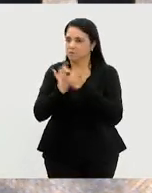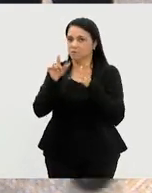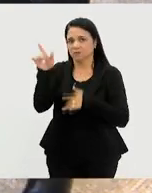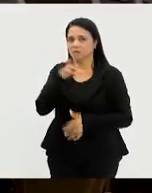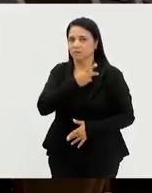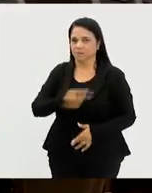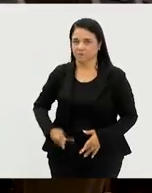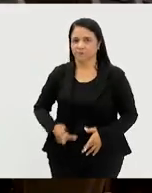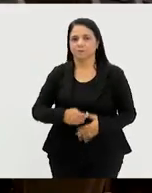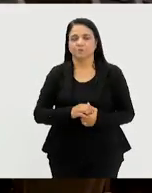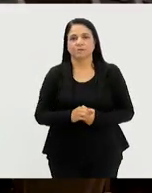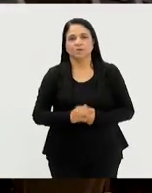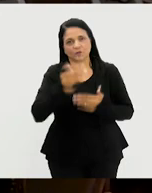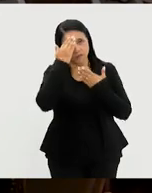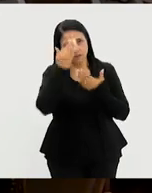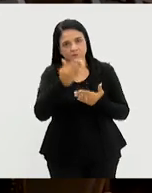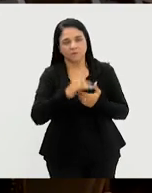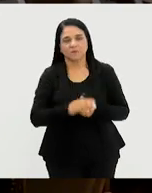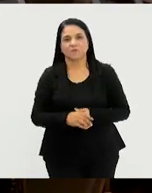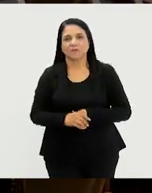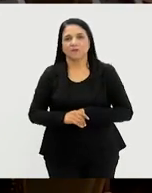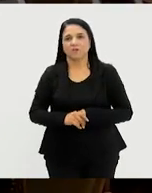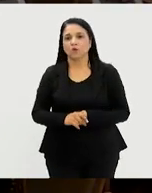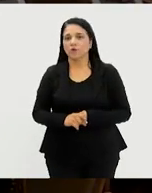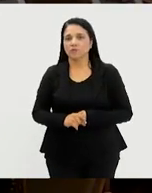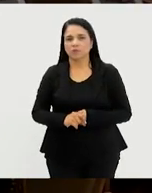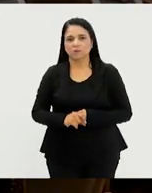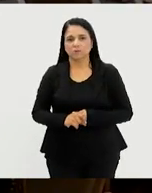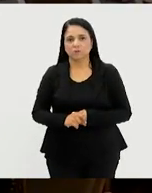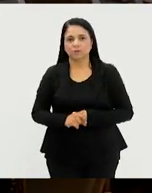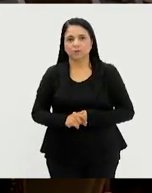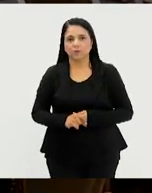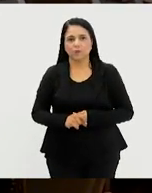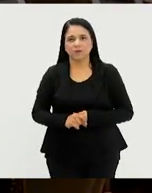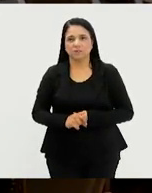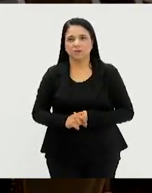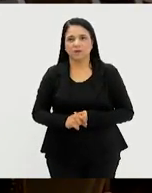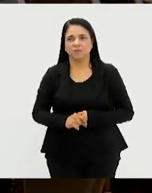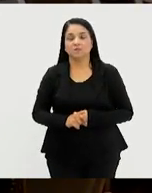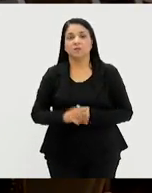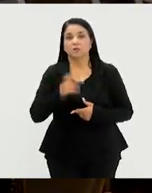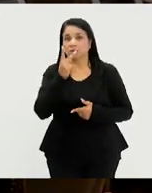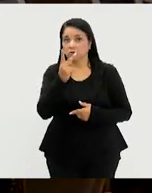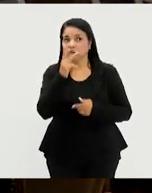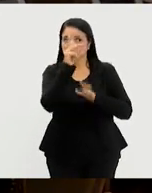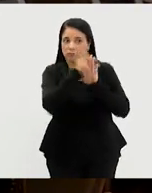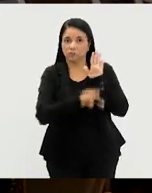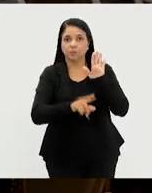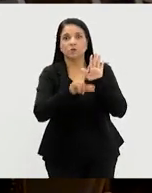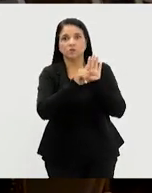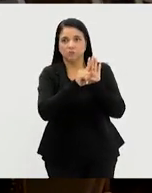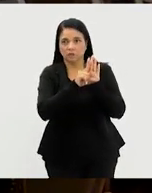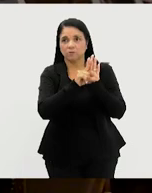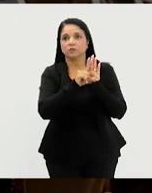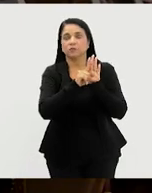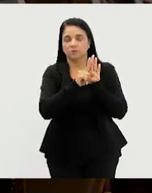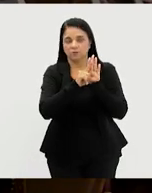obrigado eh eu queria sugerir aqui porque dois desses projetos que vocês solicitaram